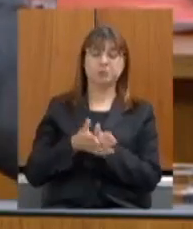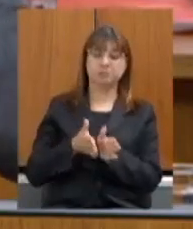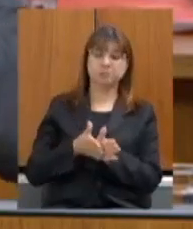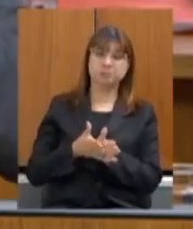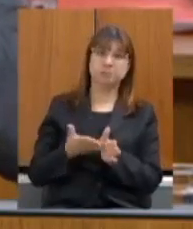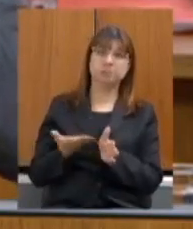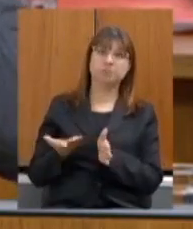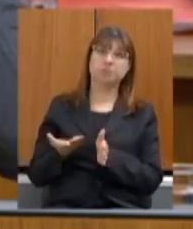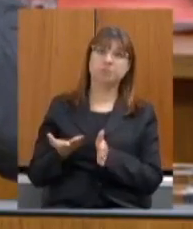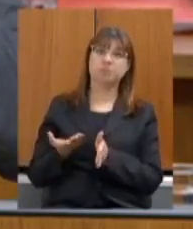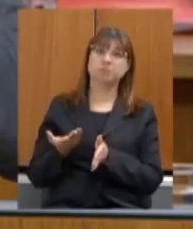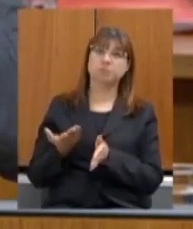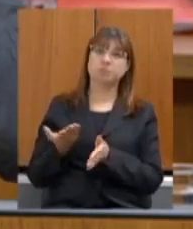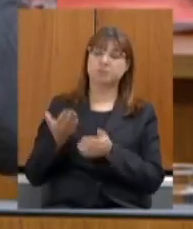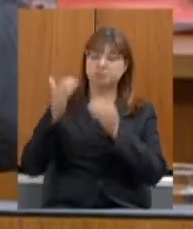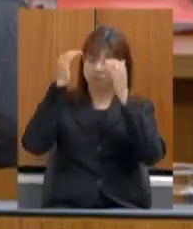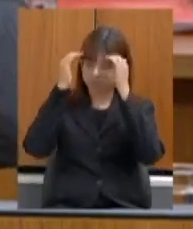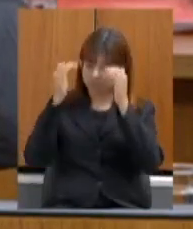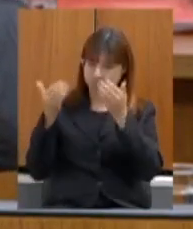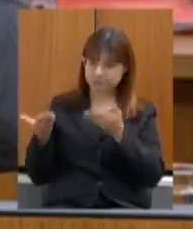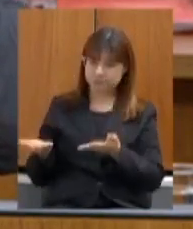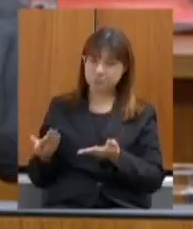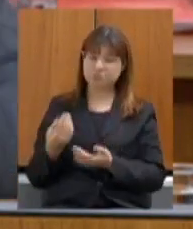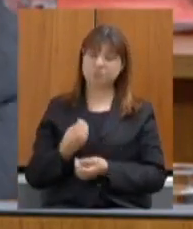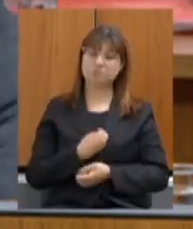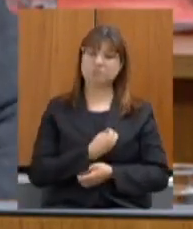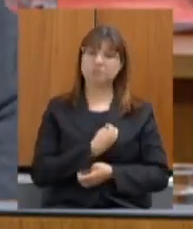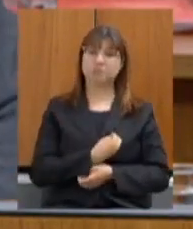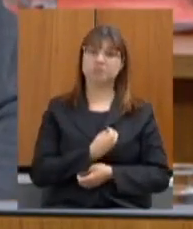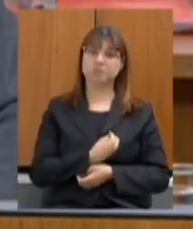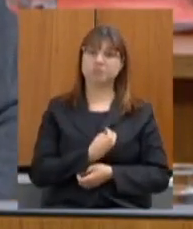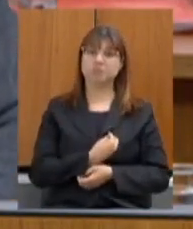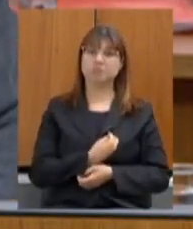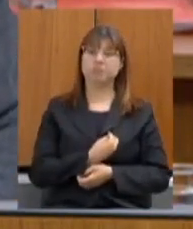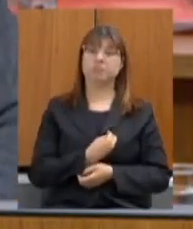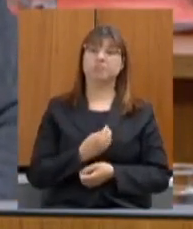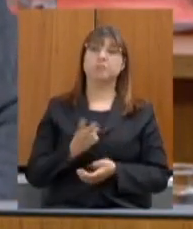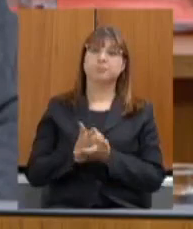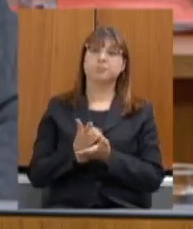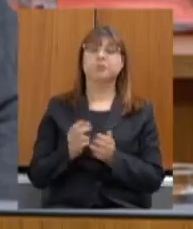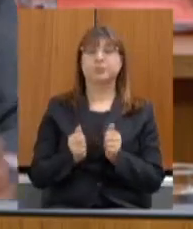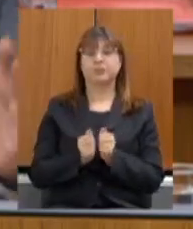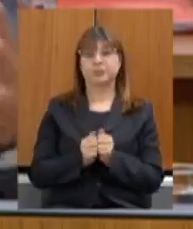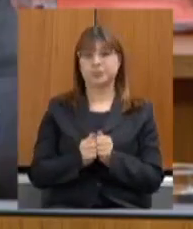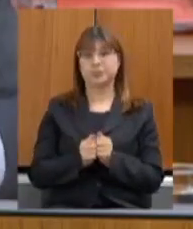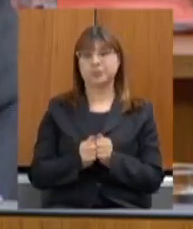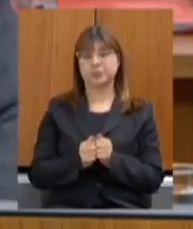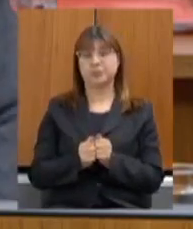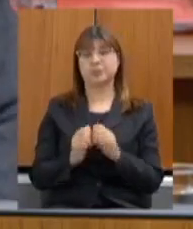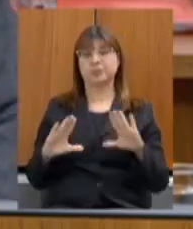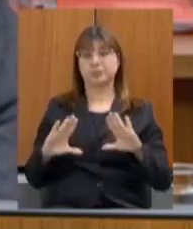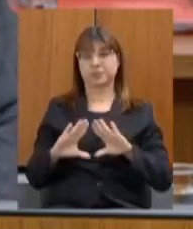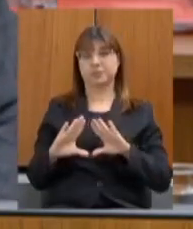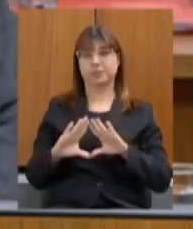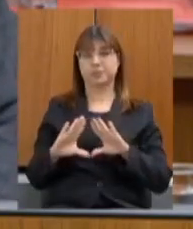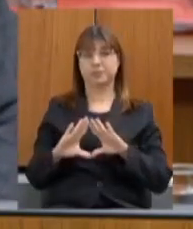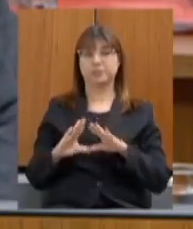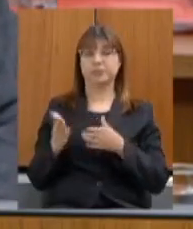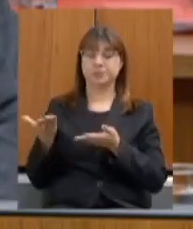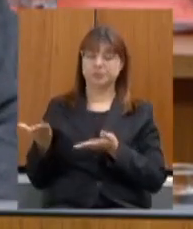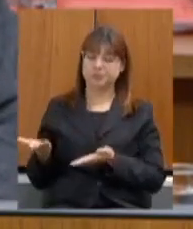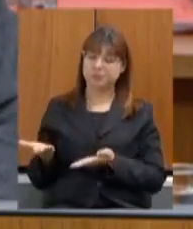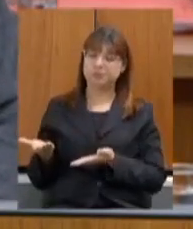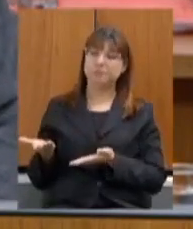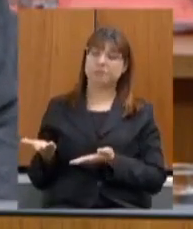respeitosa pela sua participação com esta casa. Vossa Excelência tem sido um interlocutor